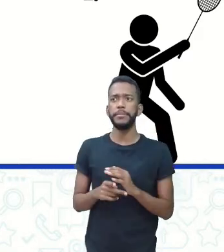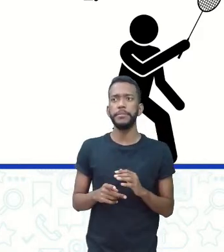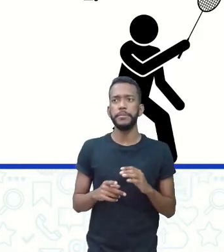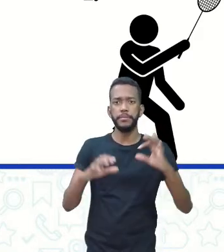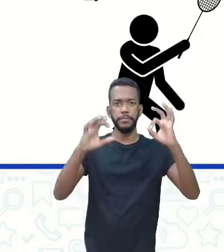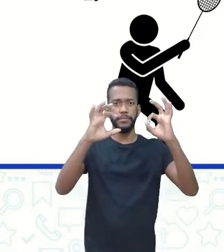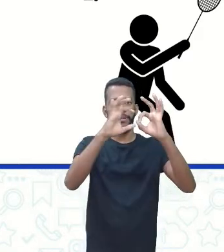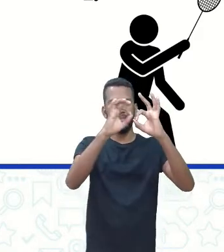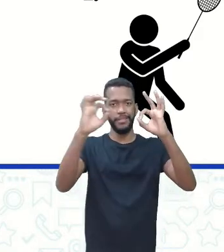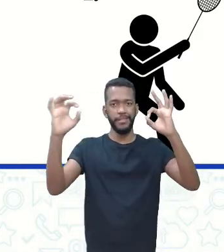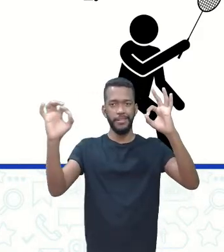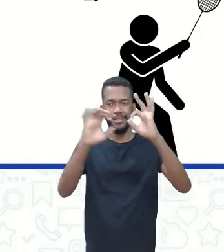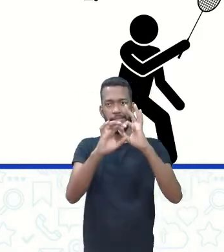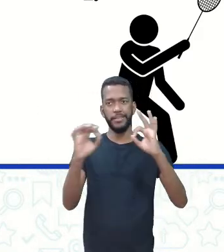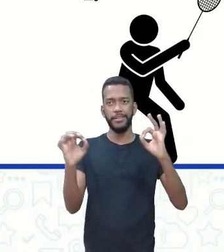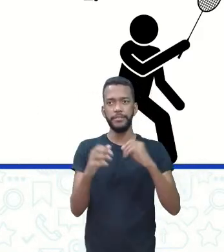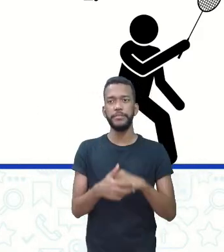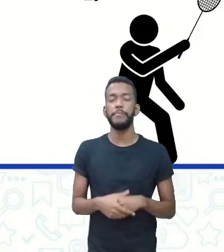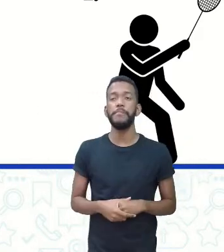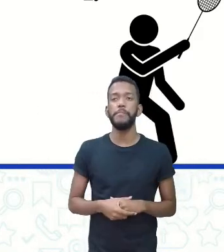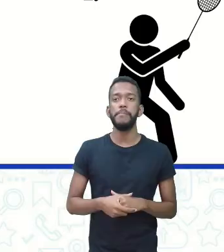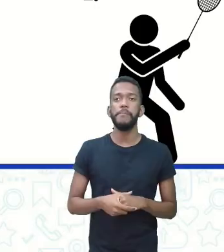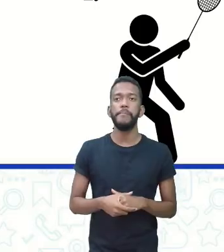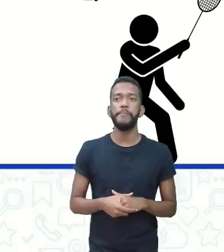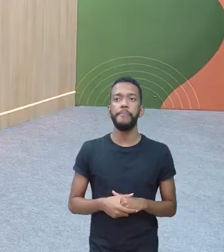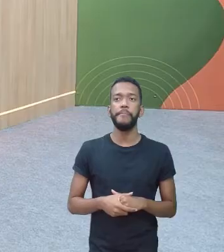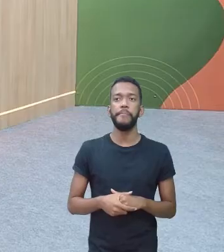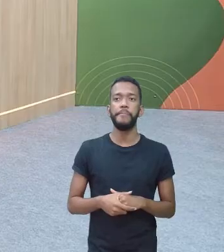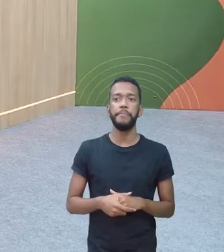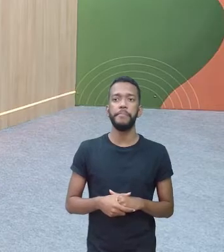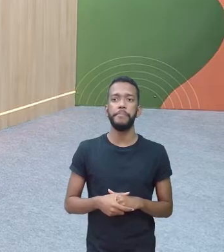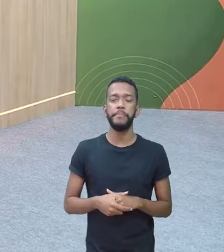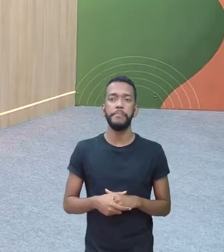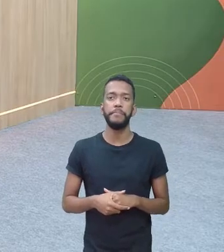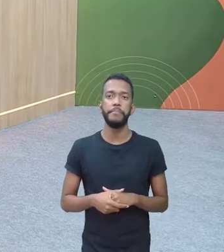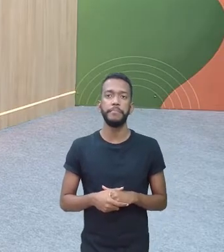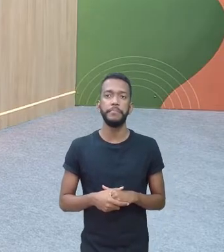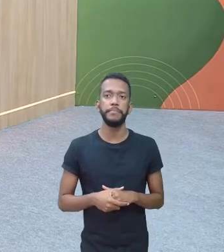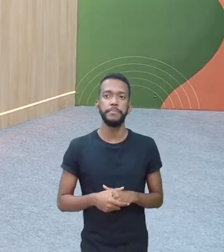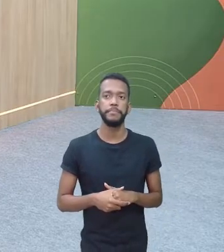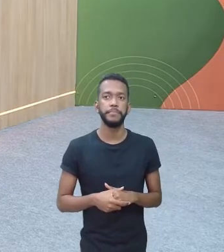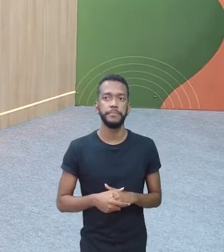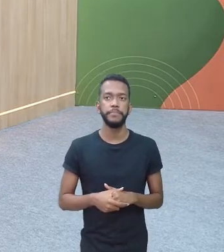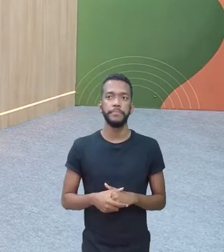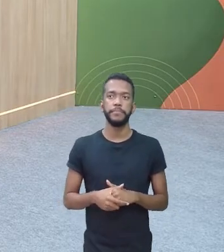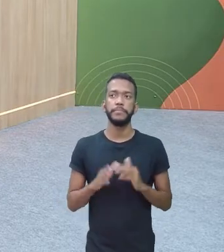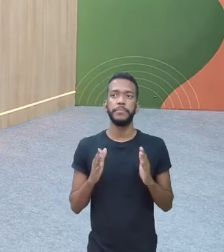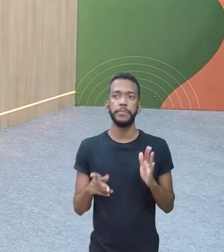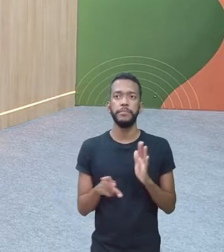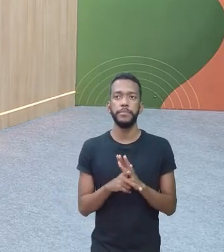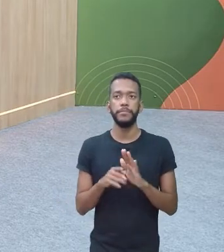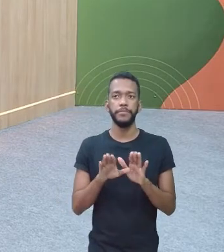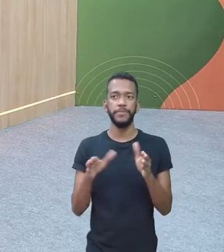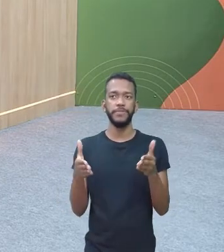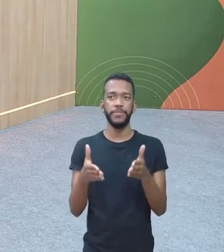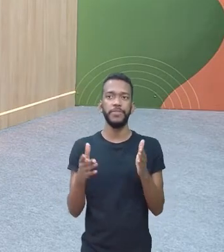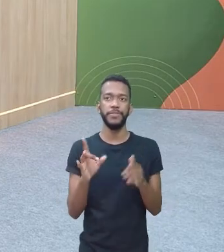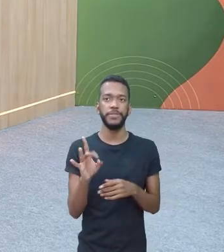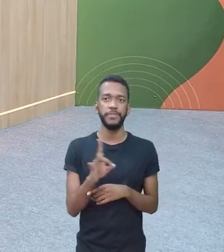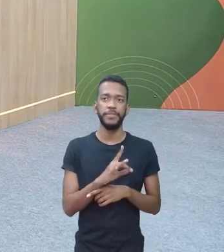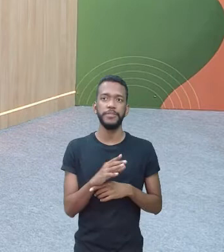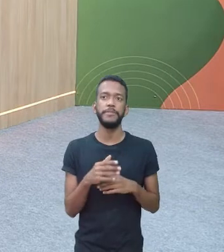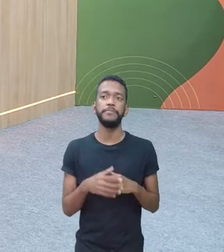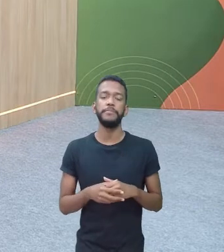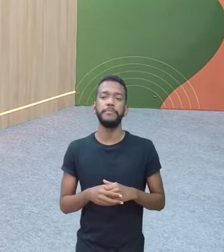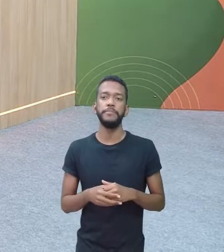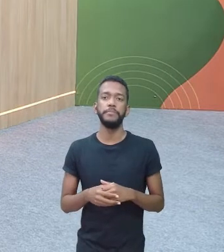dos arcos da Olimpíada, né? Eles têm o símbolo I específico. E aí